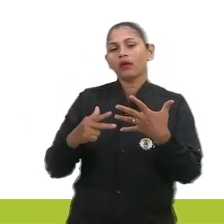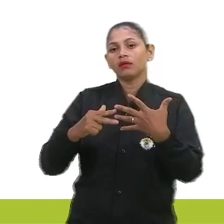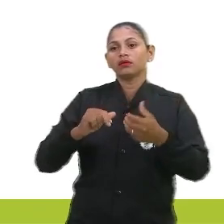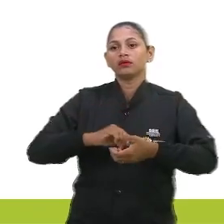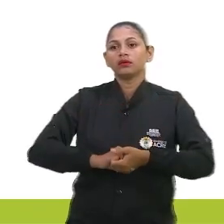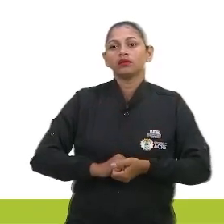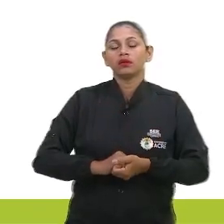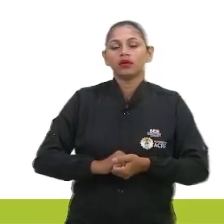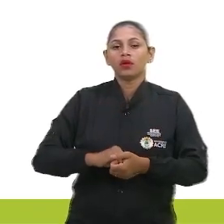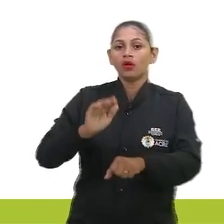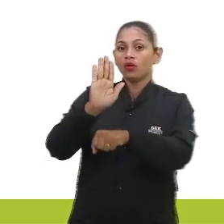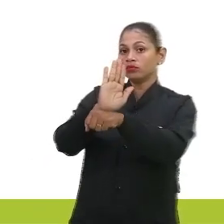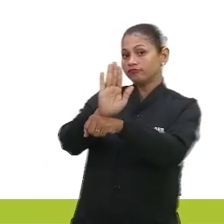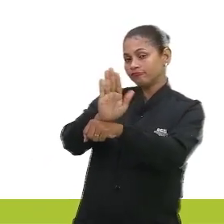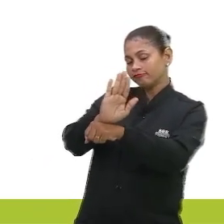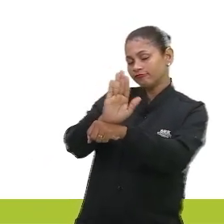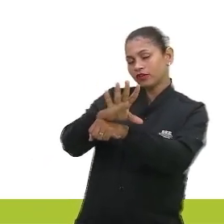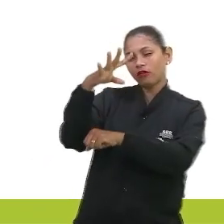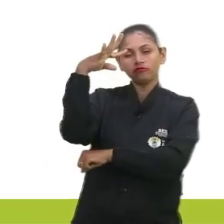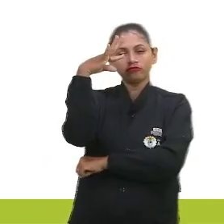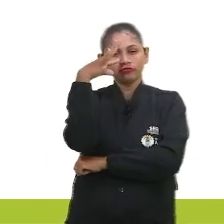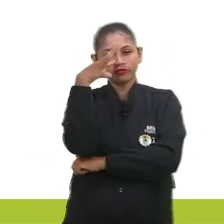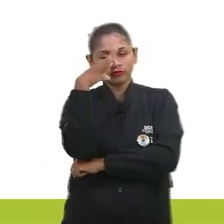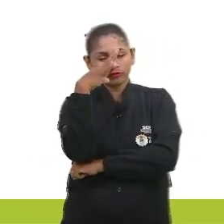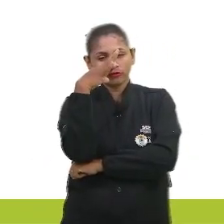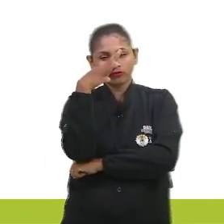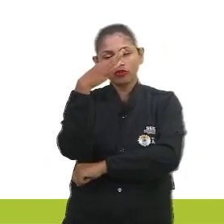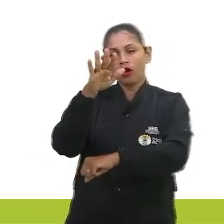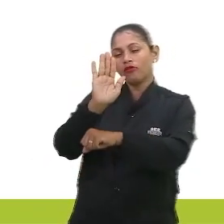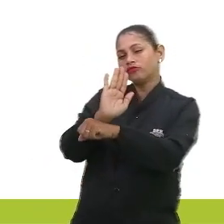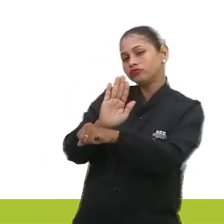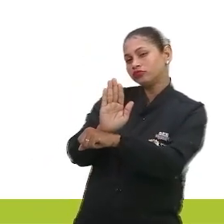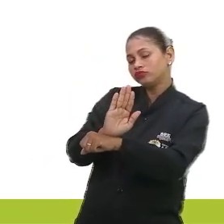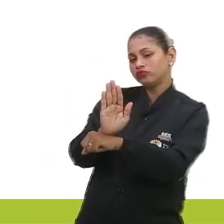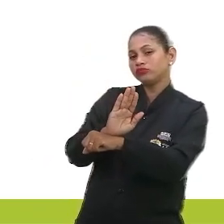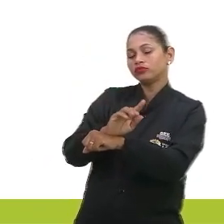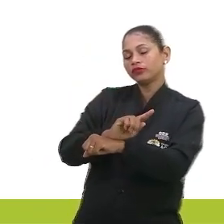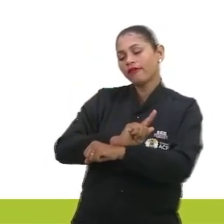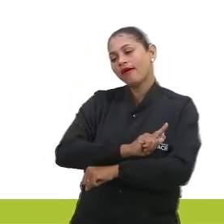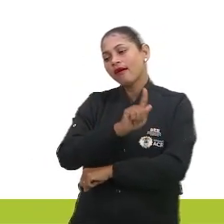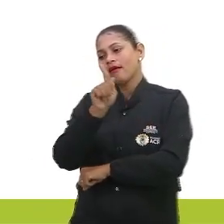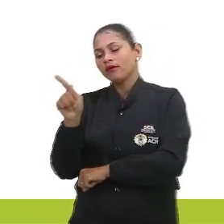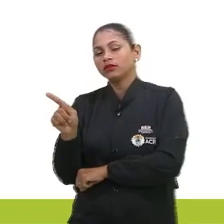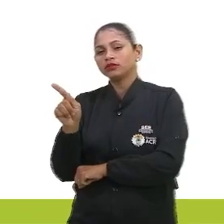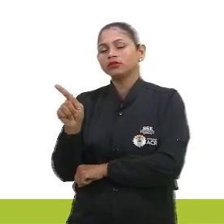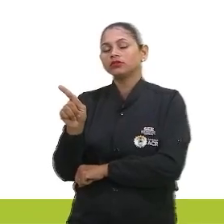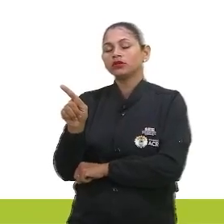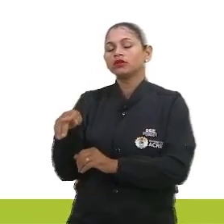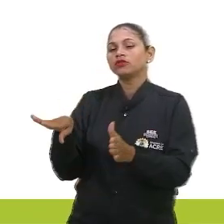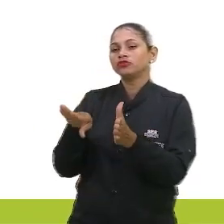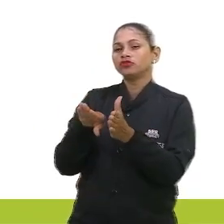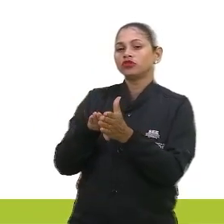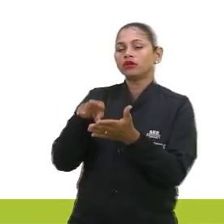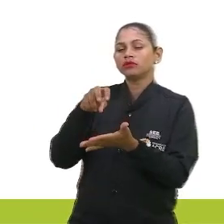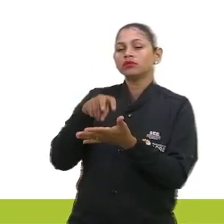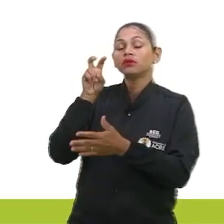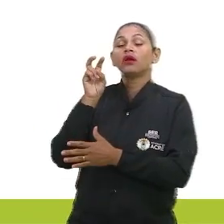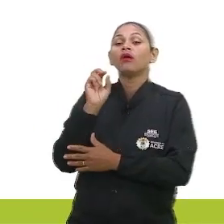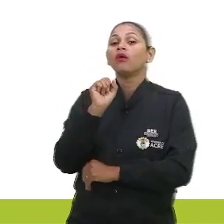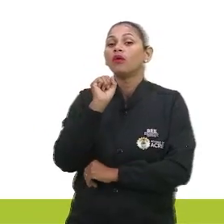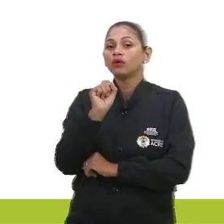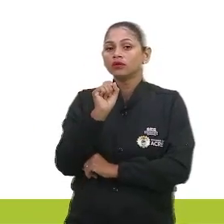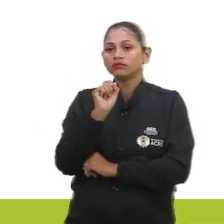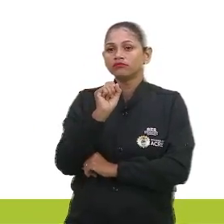no cinema, quando você está assistindo um filme, quando você vai assistir um filme, você chega um pouquinho mais cedo, e aí você vê que